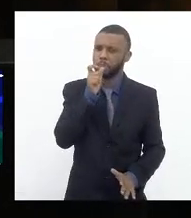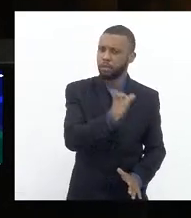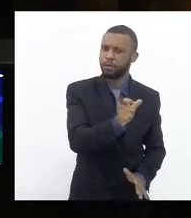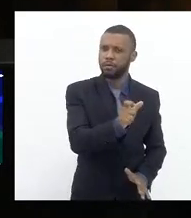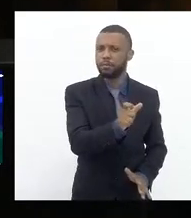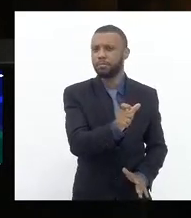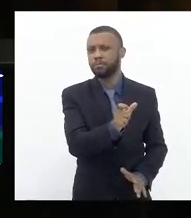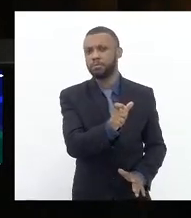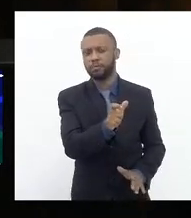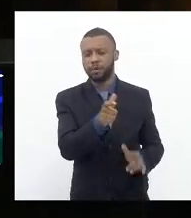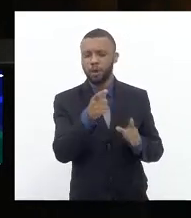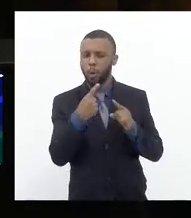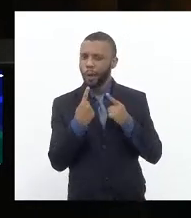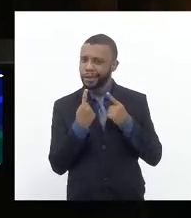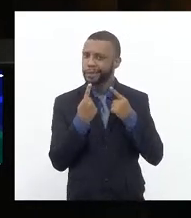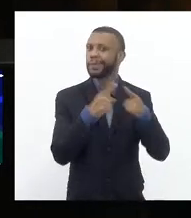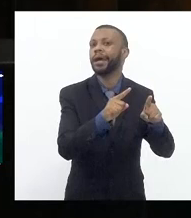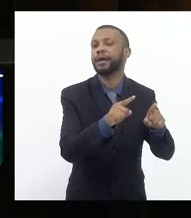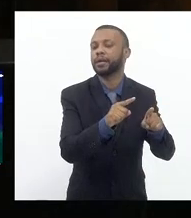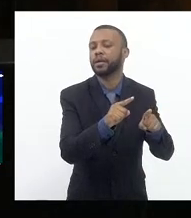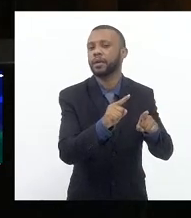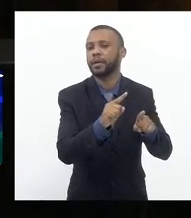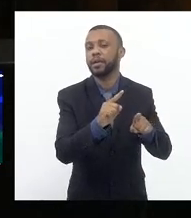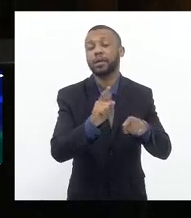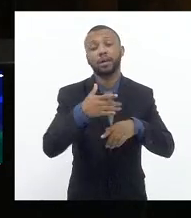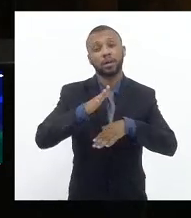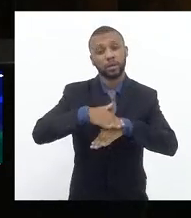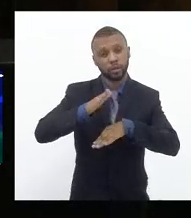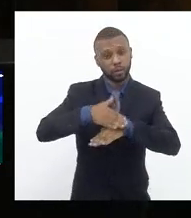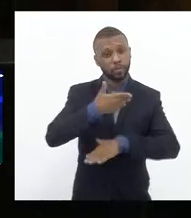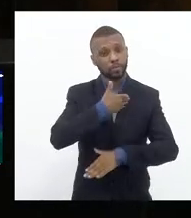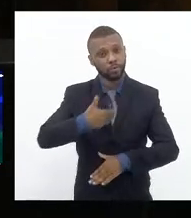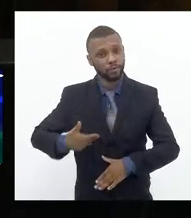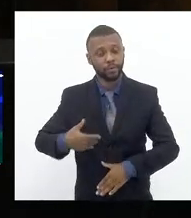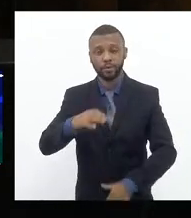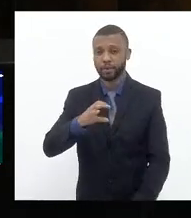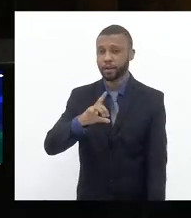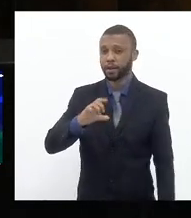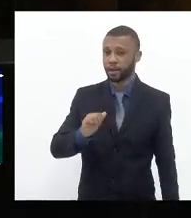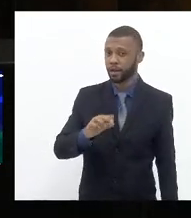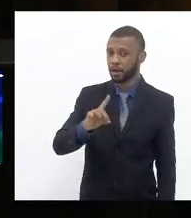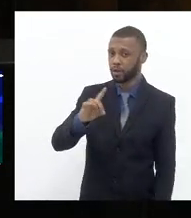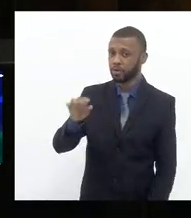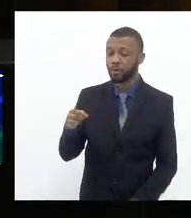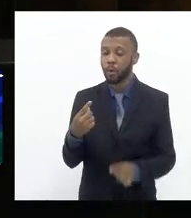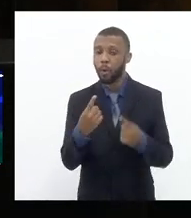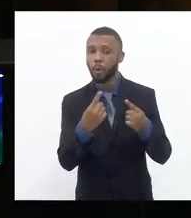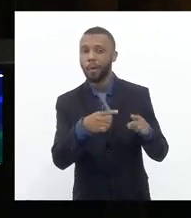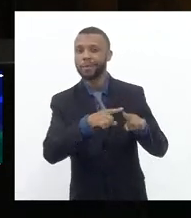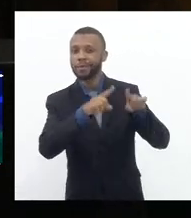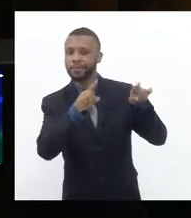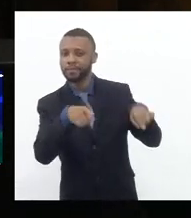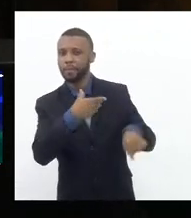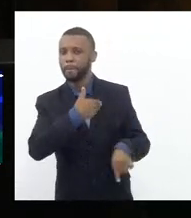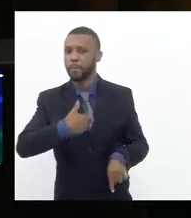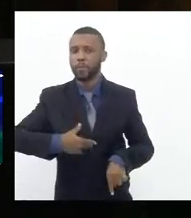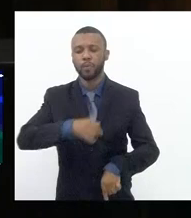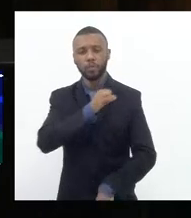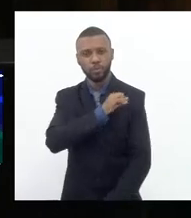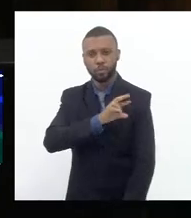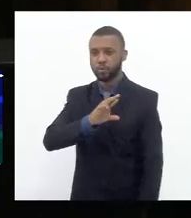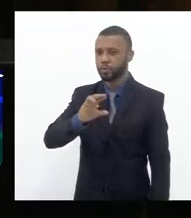ofensiva do governo Cláudio Castro contra servidoras e servidores públicos do Estado do Rio de